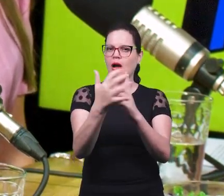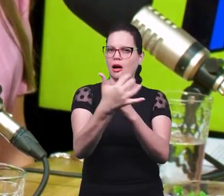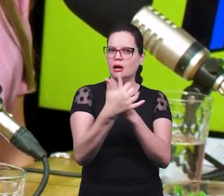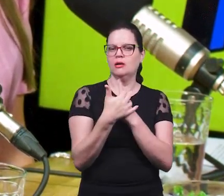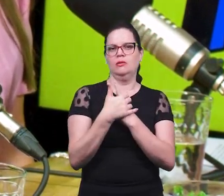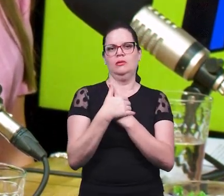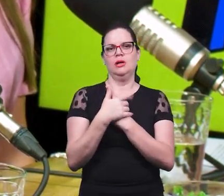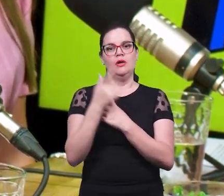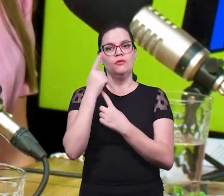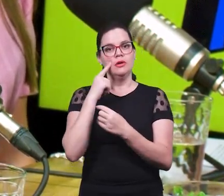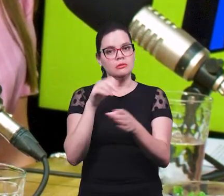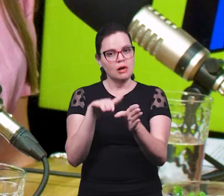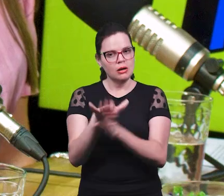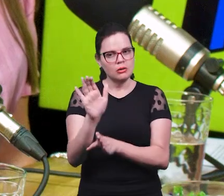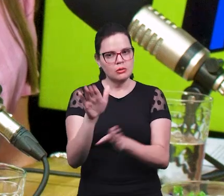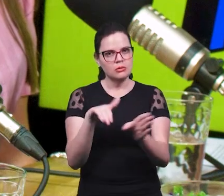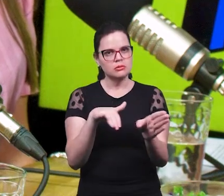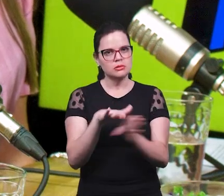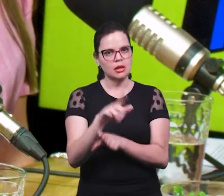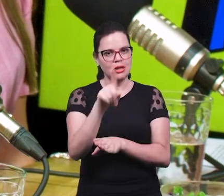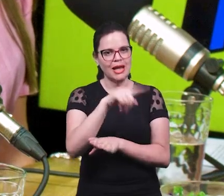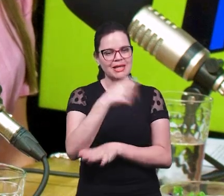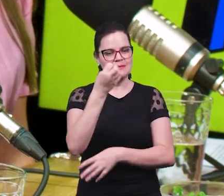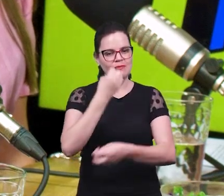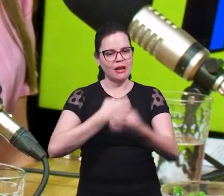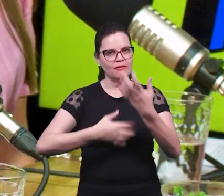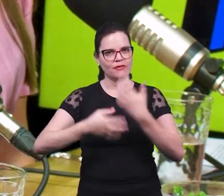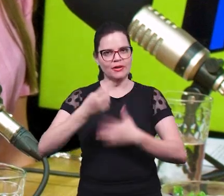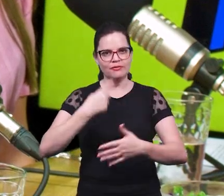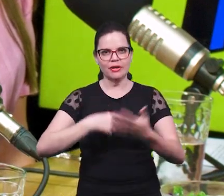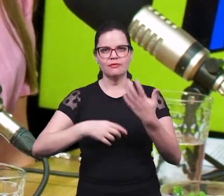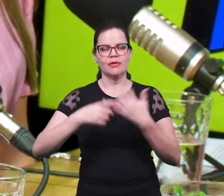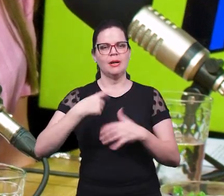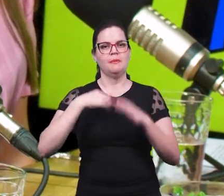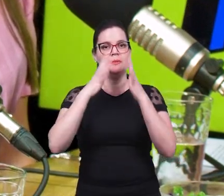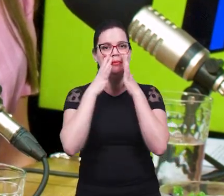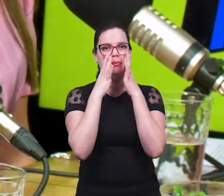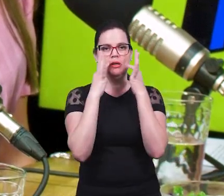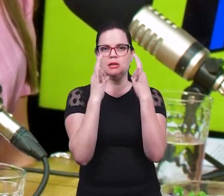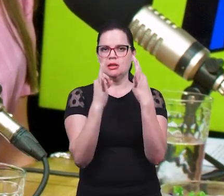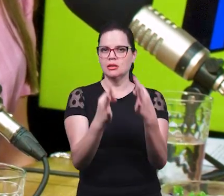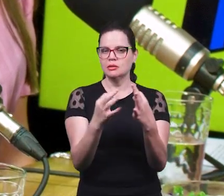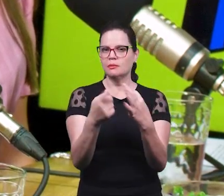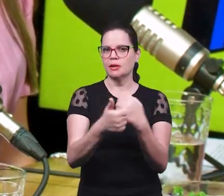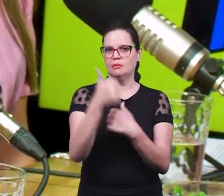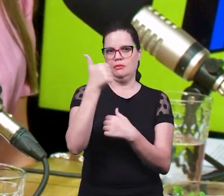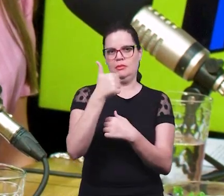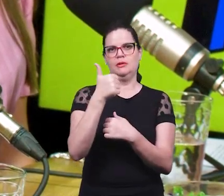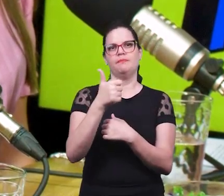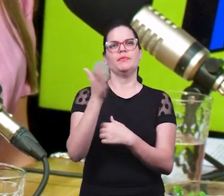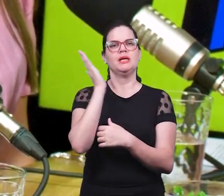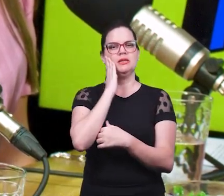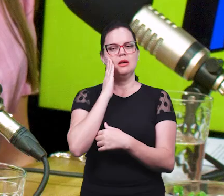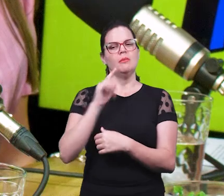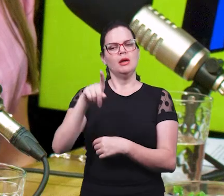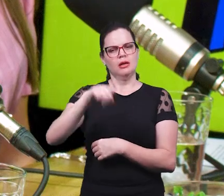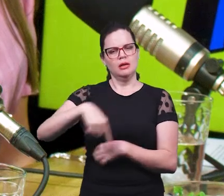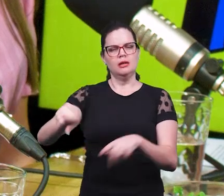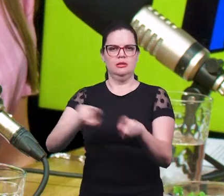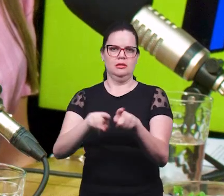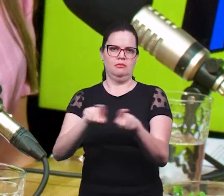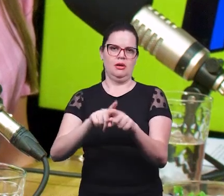acertos, acolha as falas e encaminhar essa relação, saber que tem tropeços